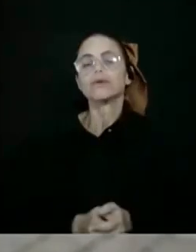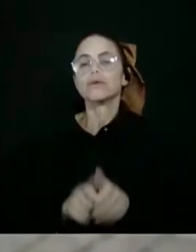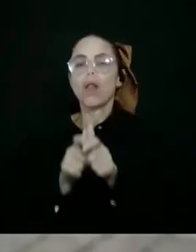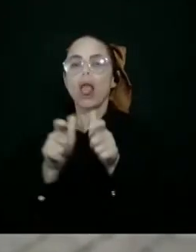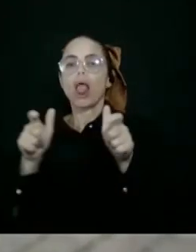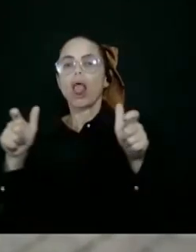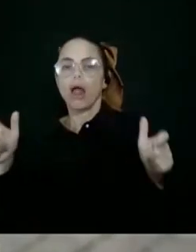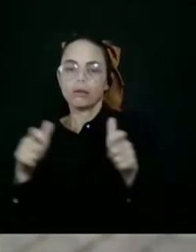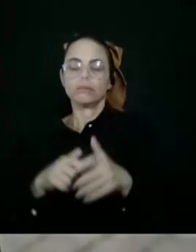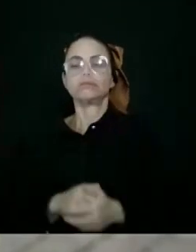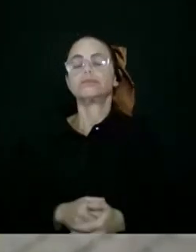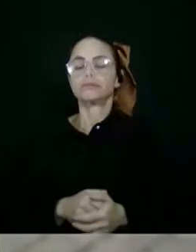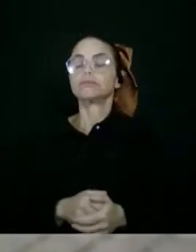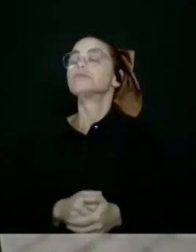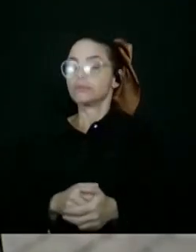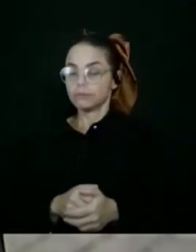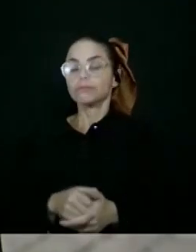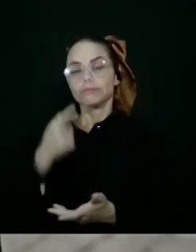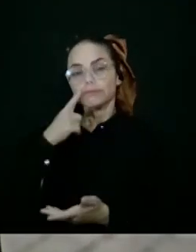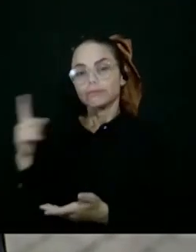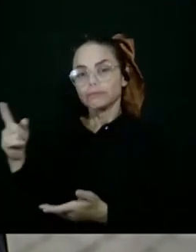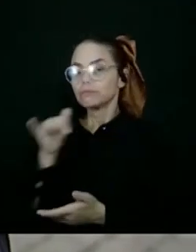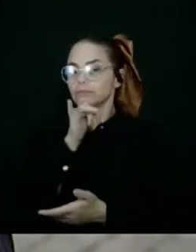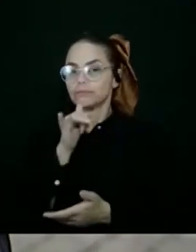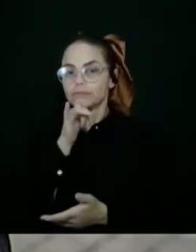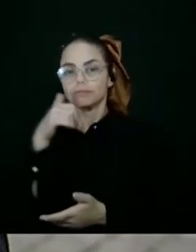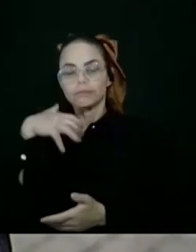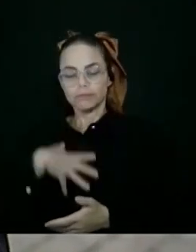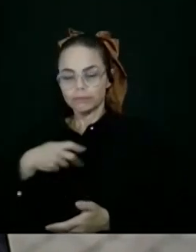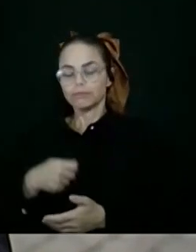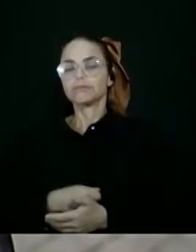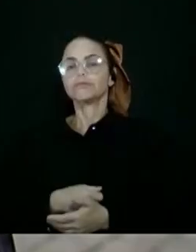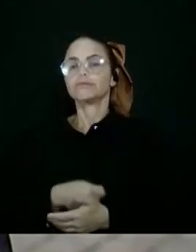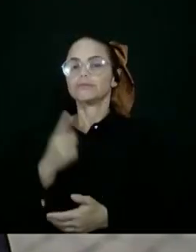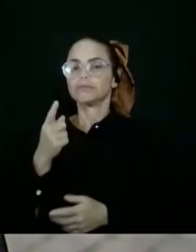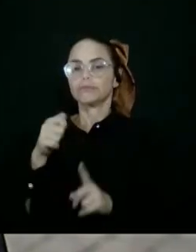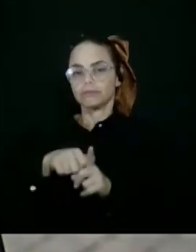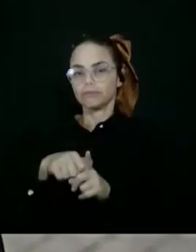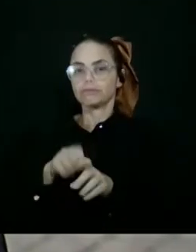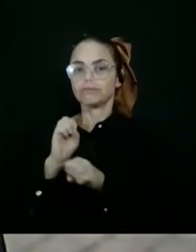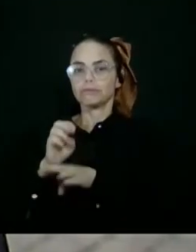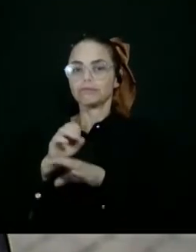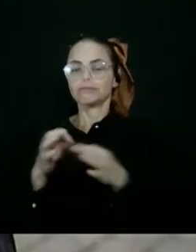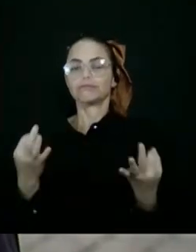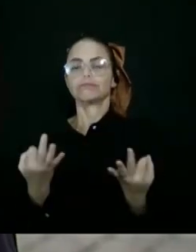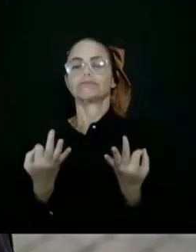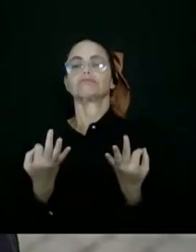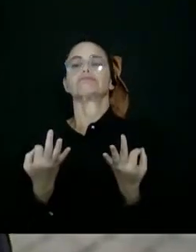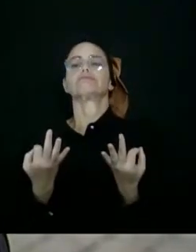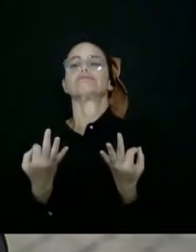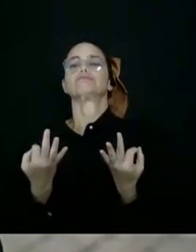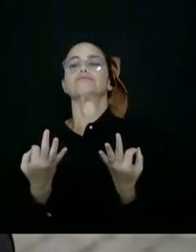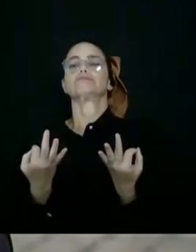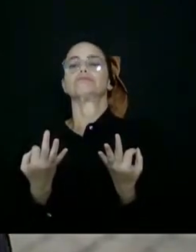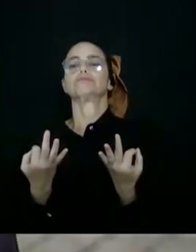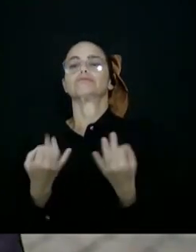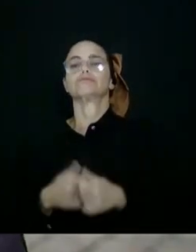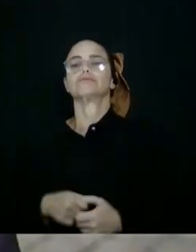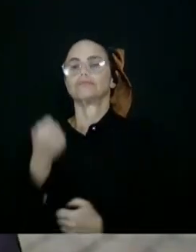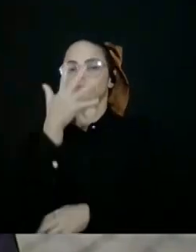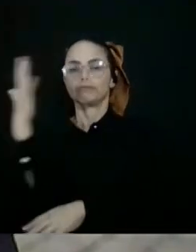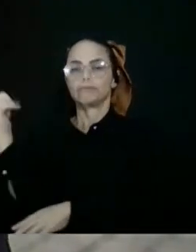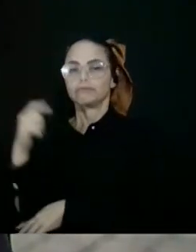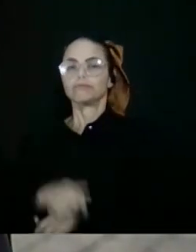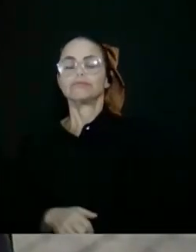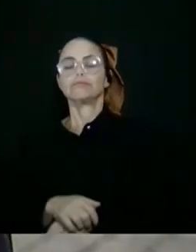né? Então, por exemplo, o meu filho dá uma vez por mês uma aula de yoga no bosque. Então, como o bosque estava